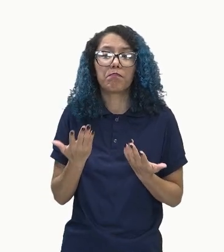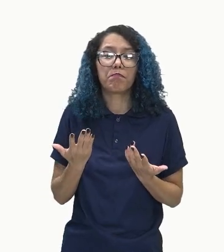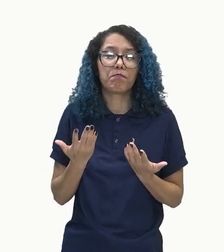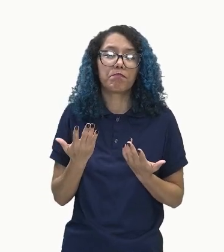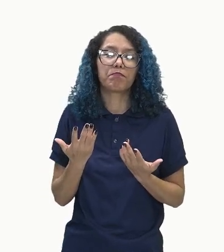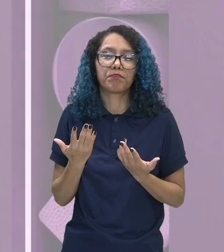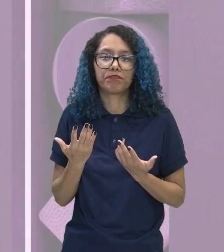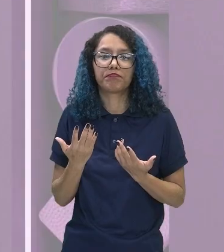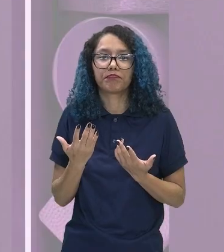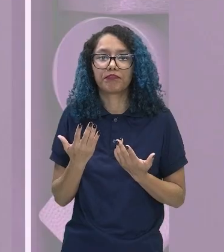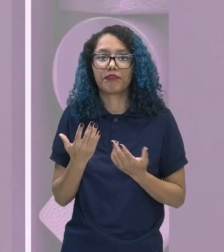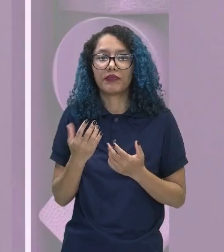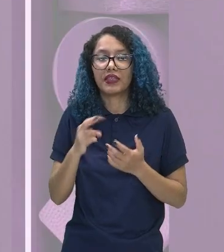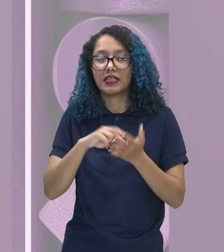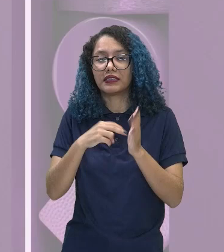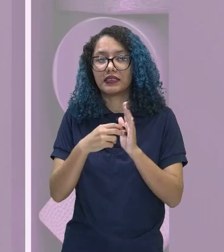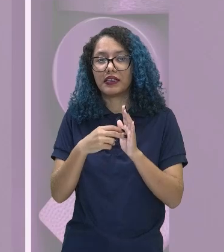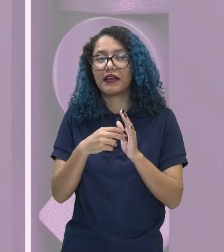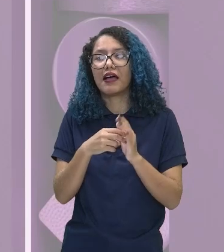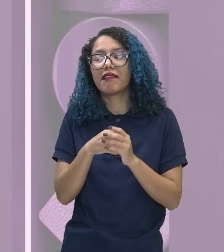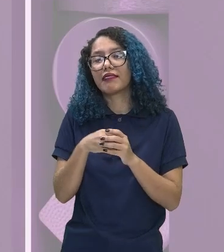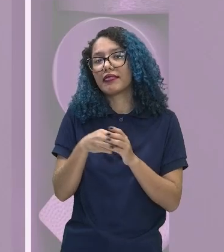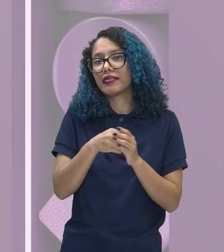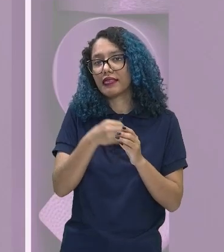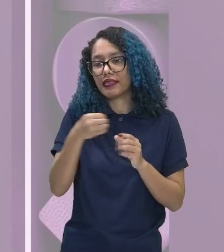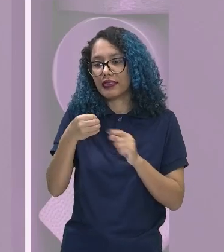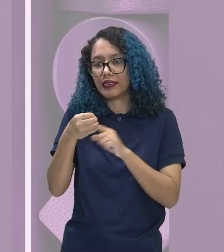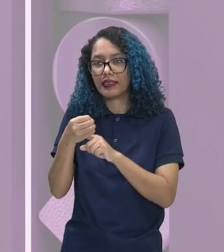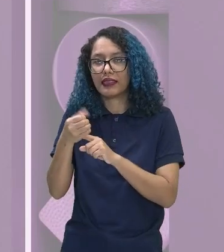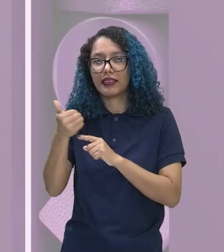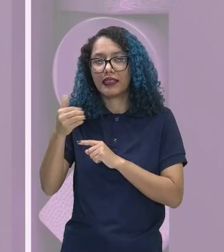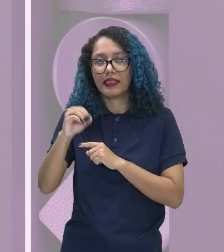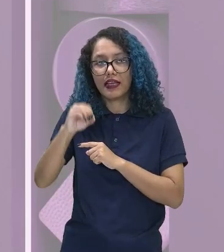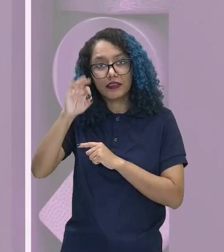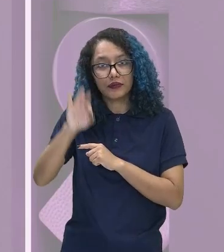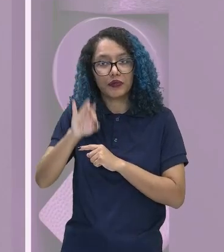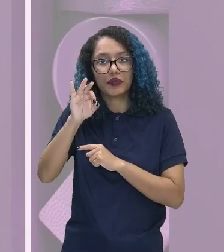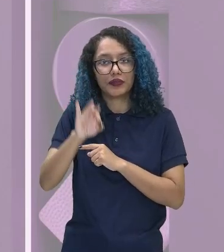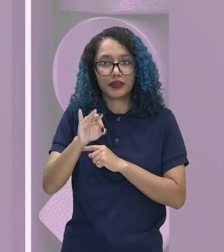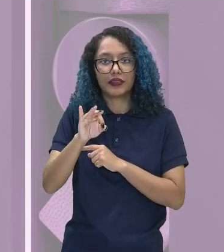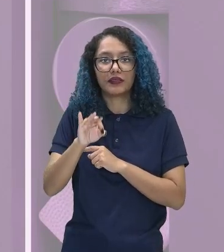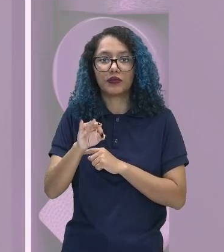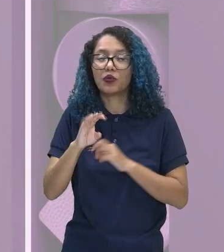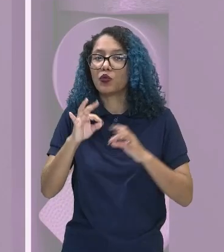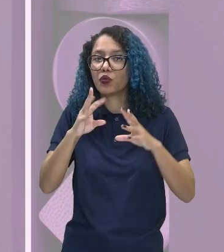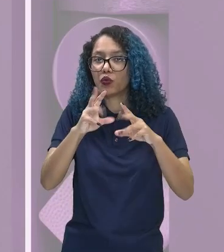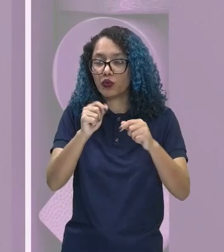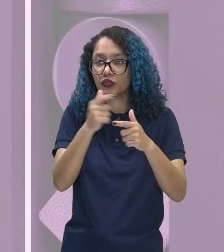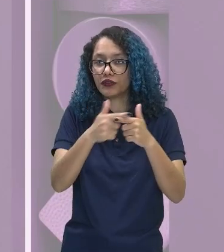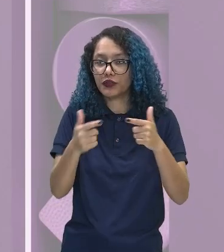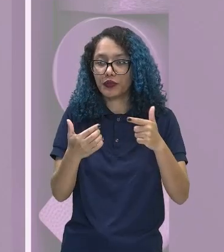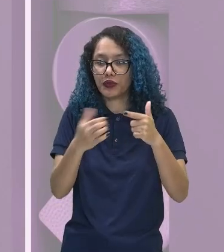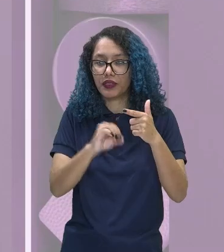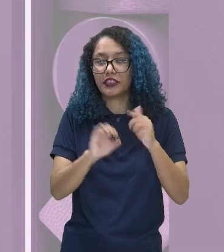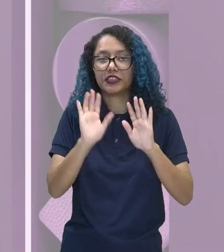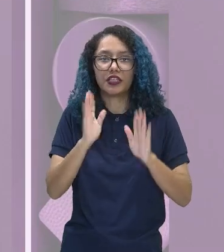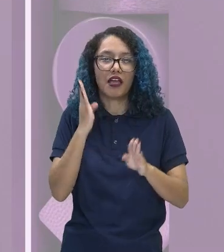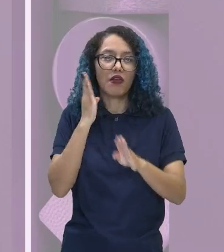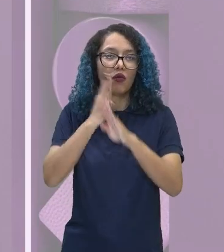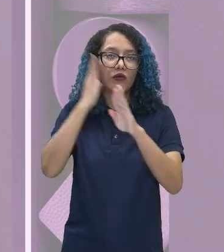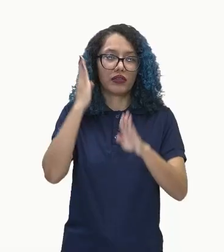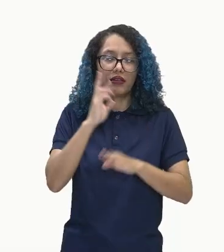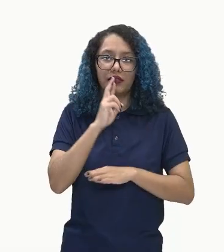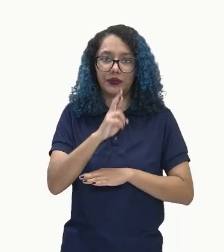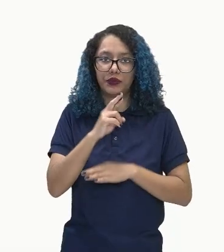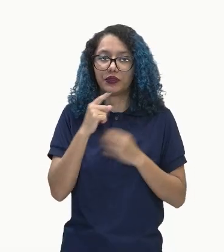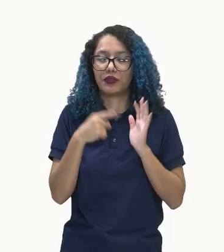à 10ª parte do todo. Tudo bem? 10ª parte. Então você pega o todo, divide por 10 e você já sabe o valor do 10%. Certo? Então vem